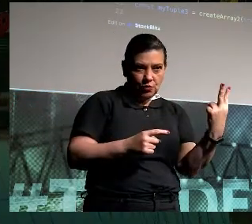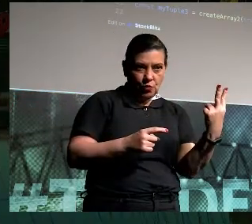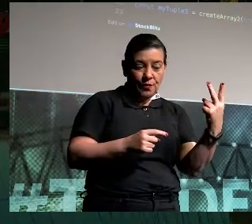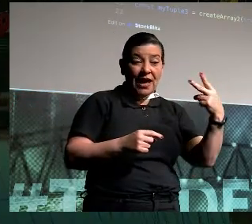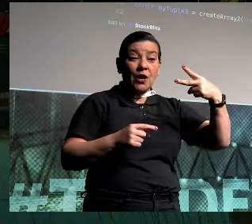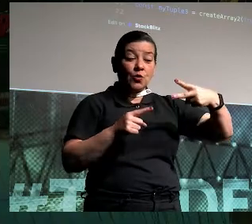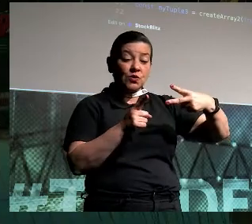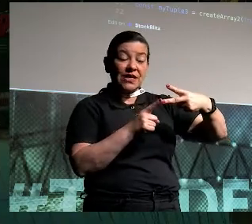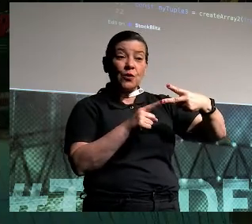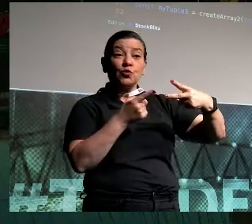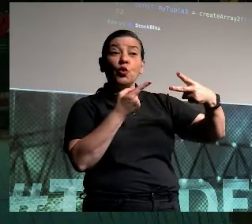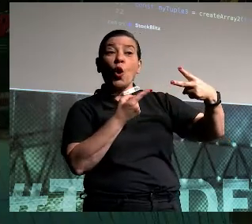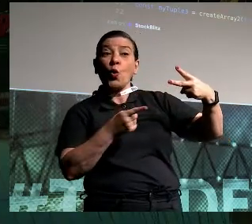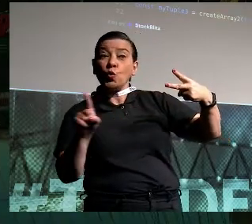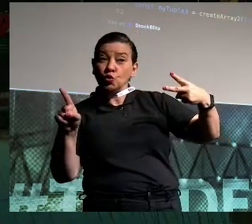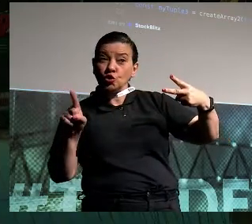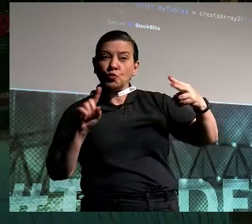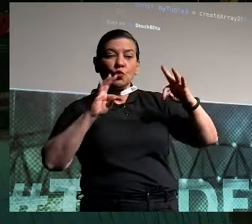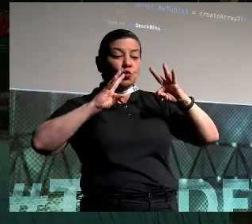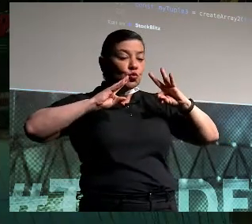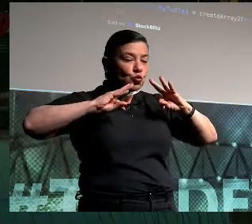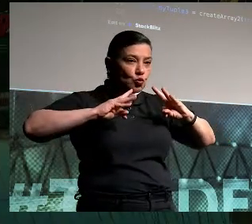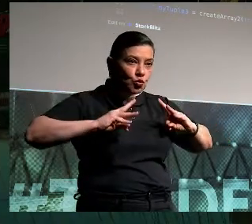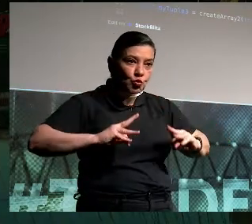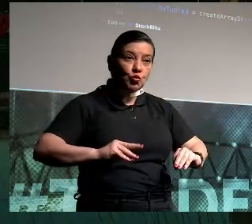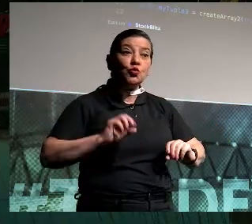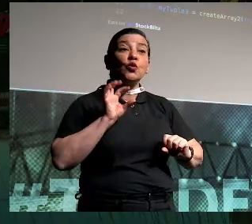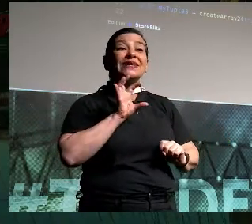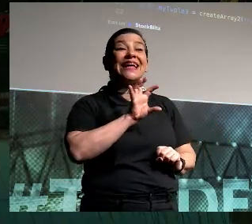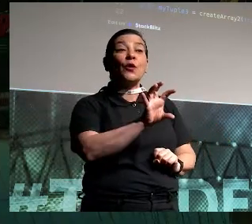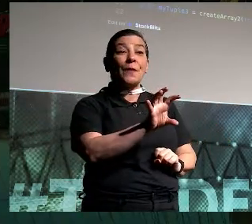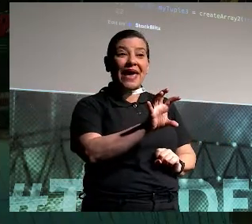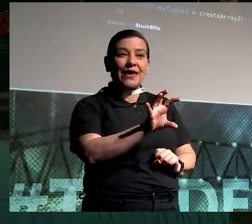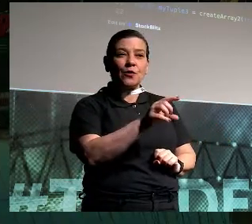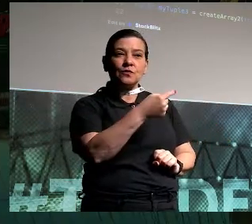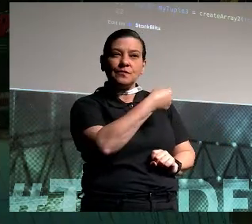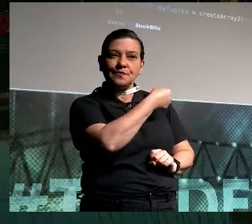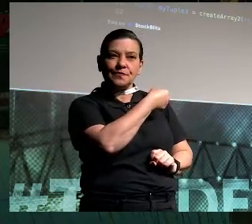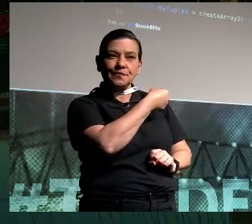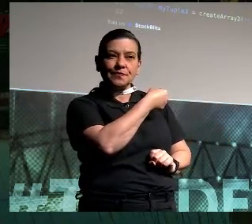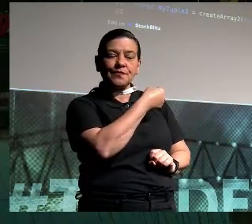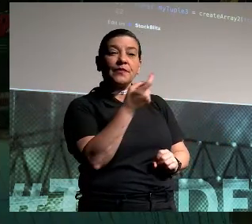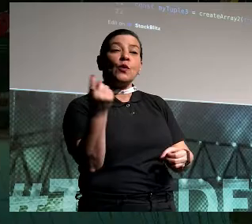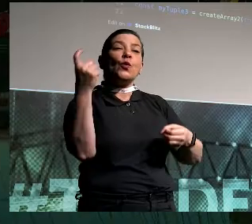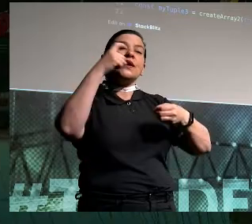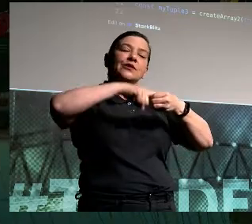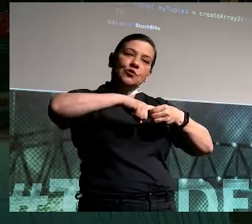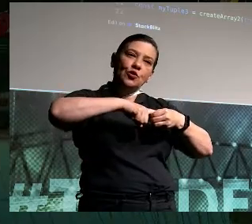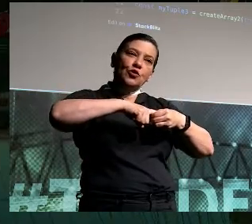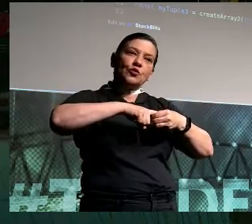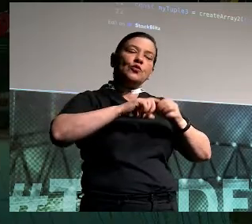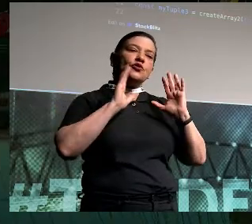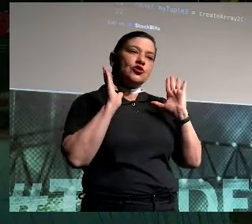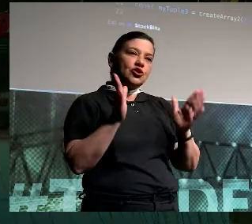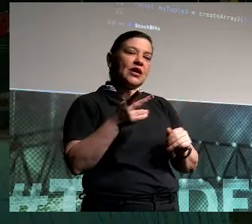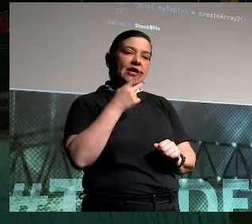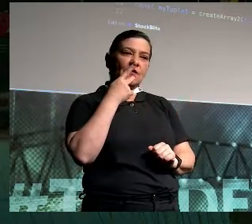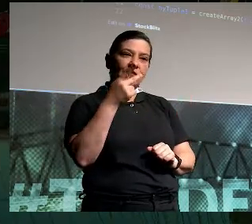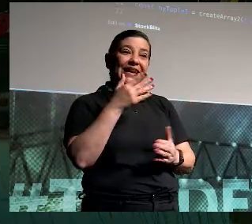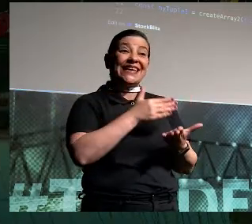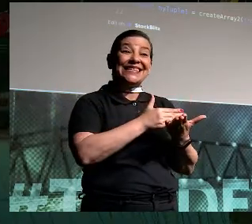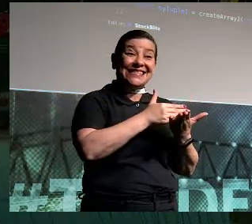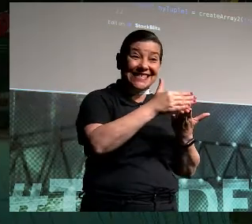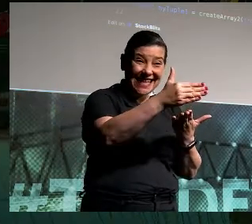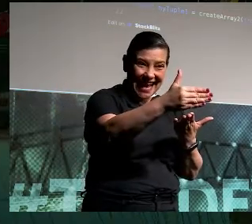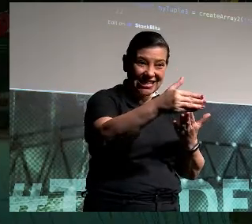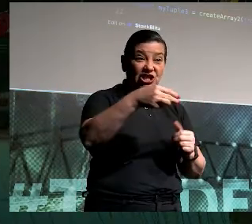o último, e todos os restos vão estar no meio. E olha como eu declarei o retorno está como eu falei, start,